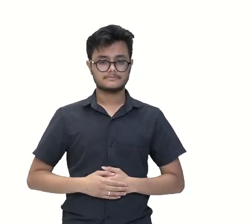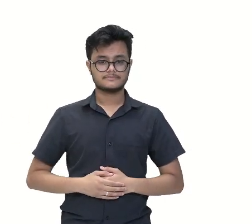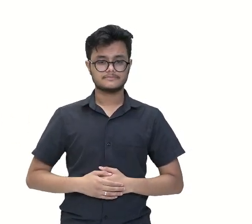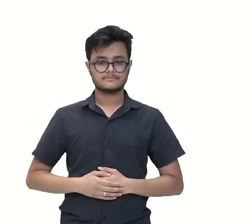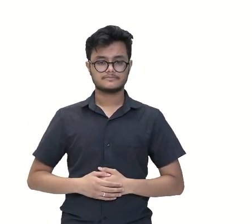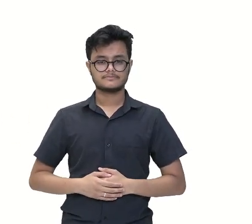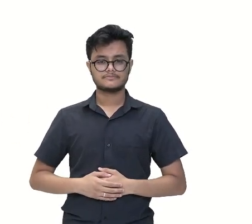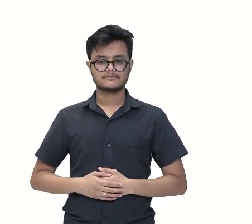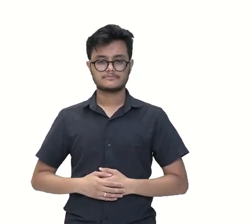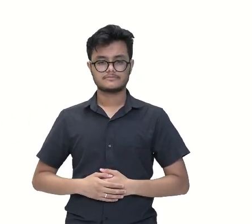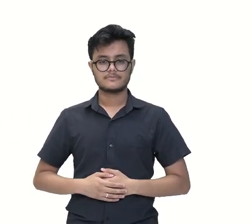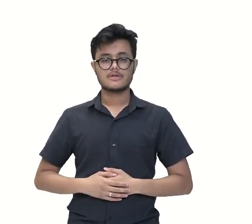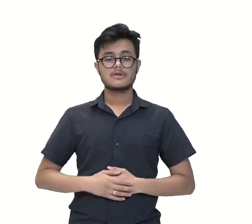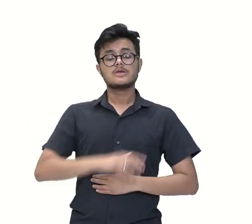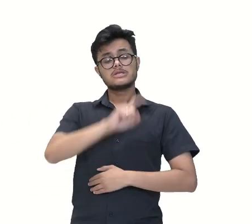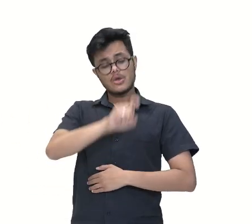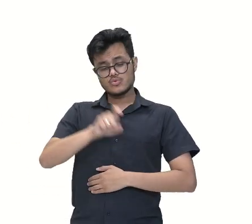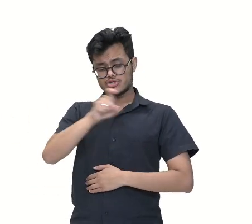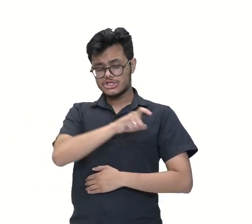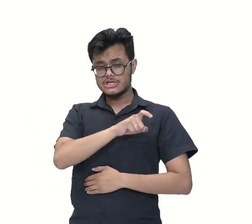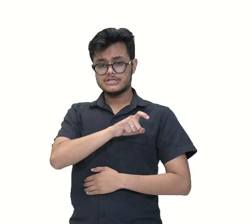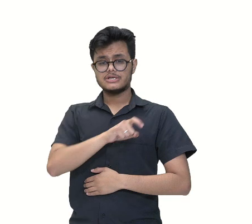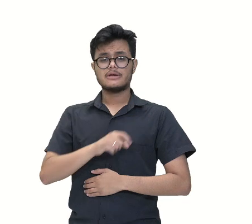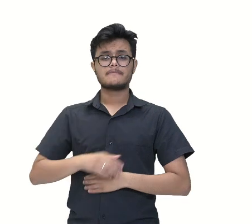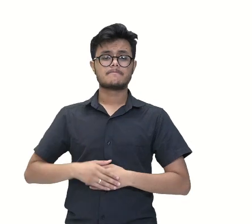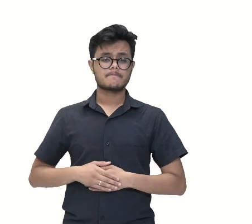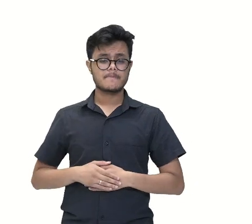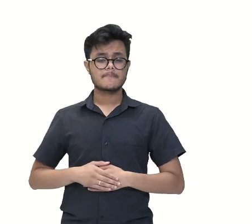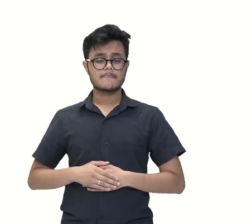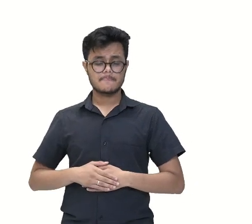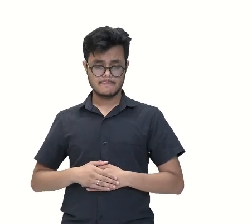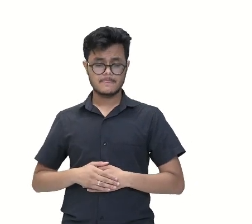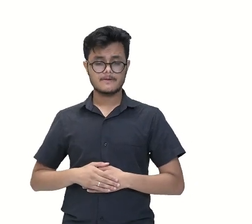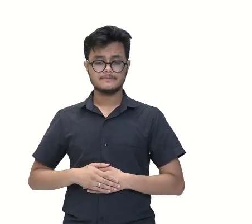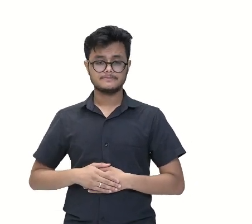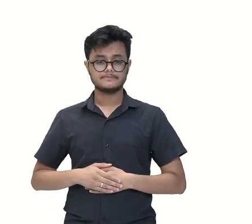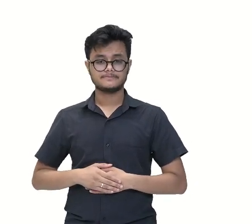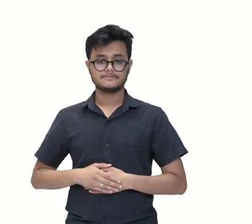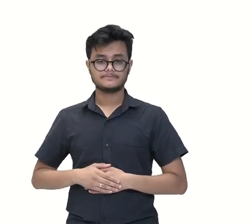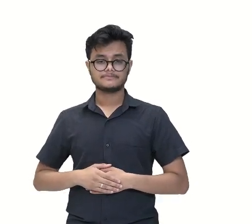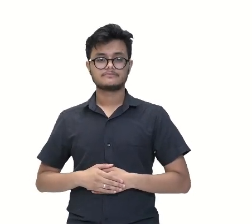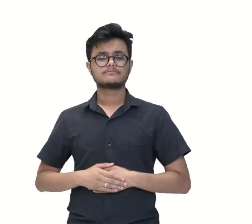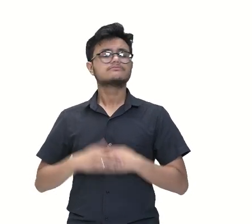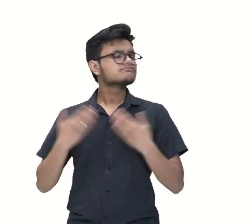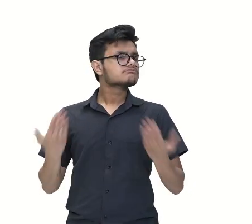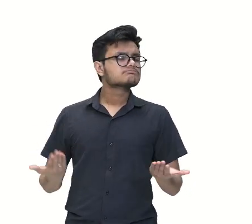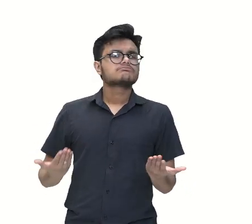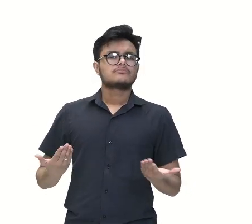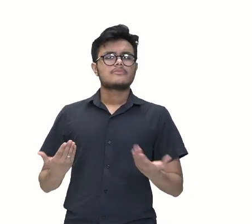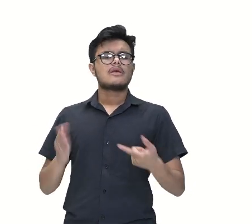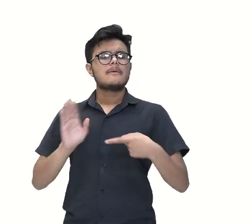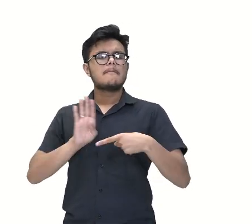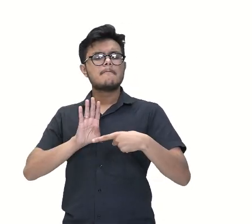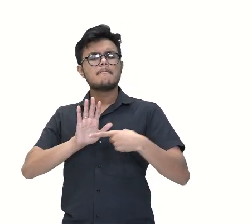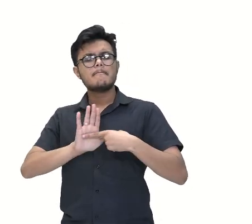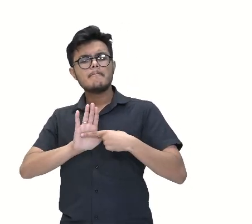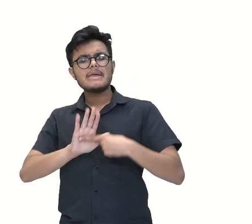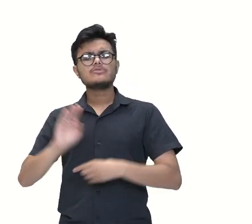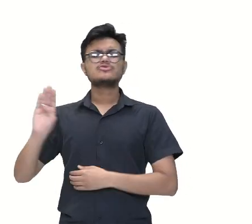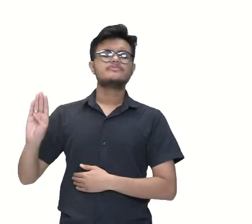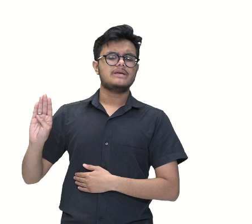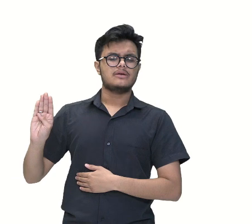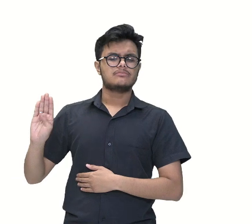x vértice, né, vai ser igual. Quanto vale o valor de